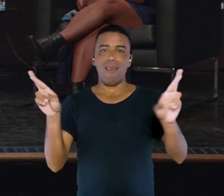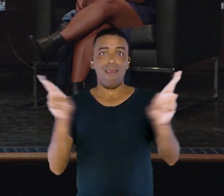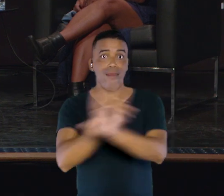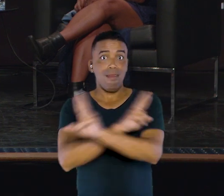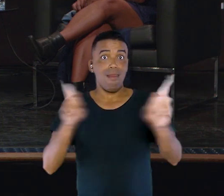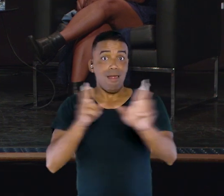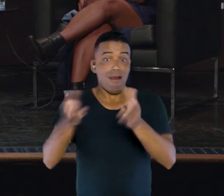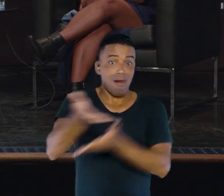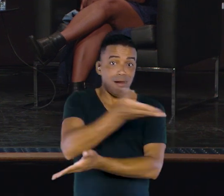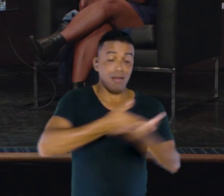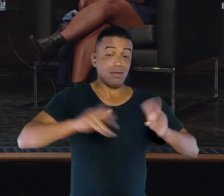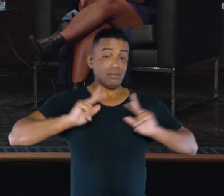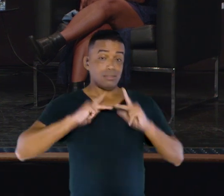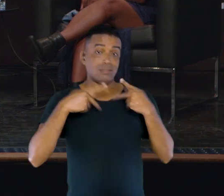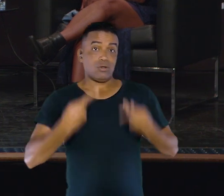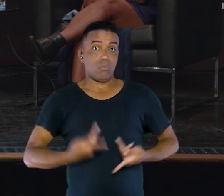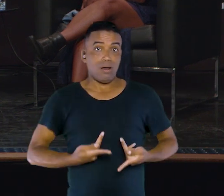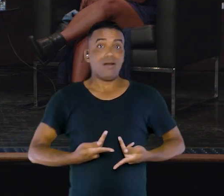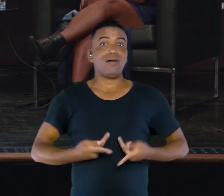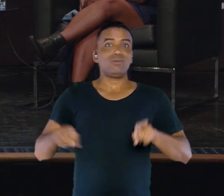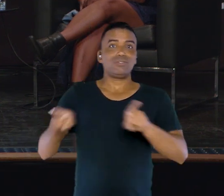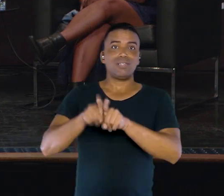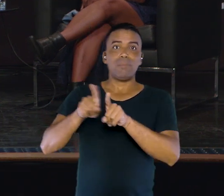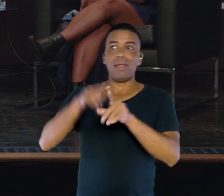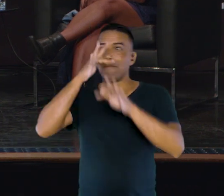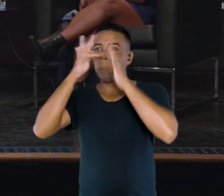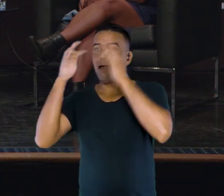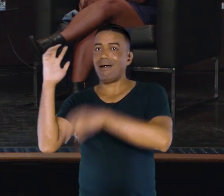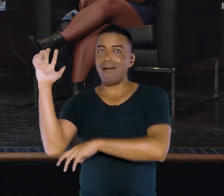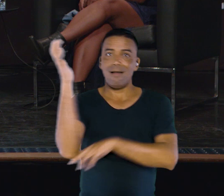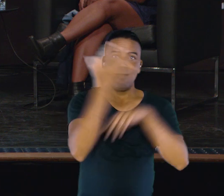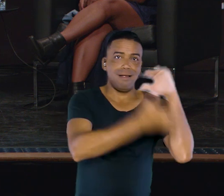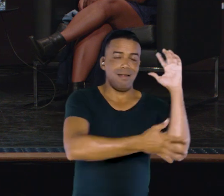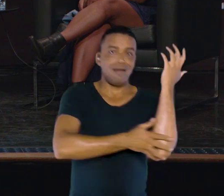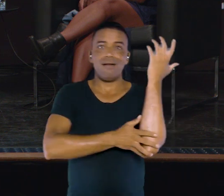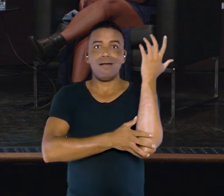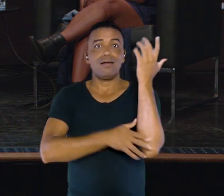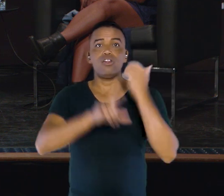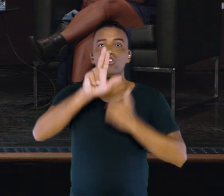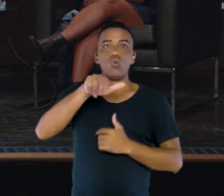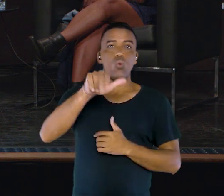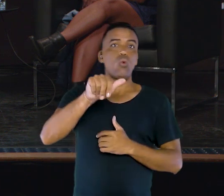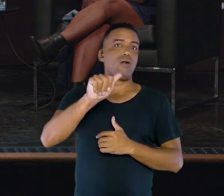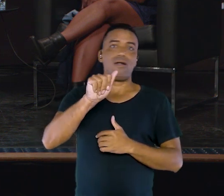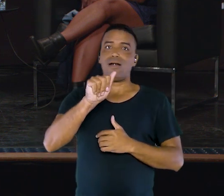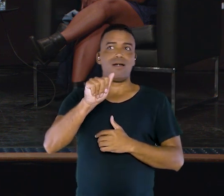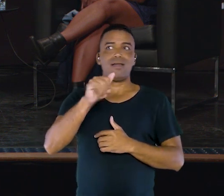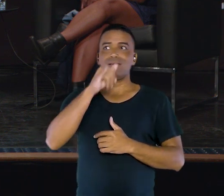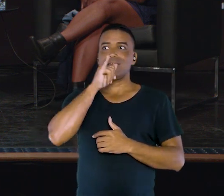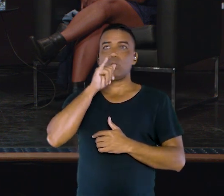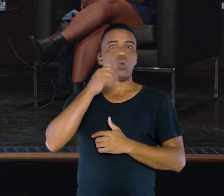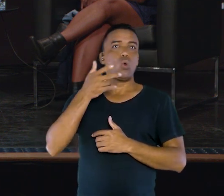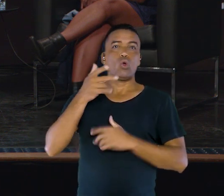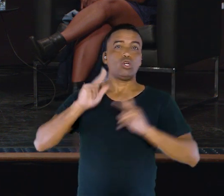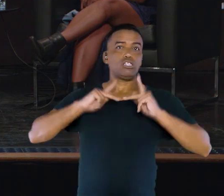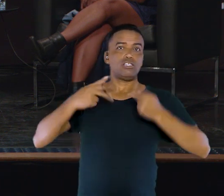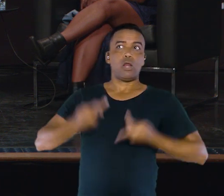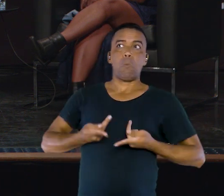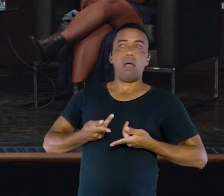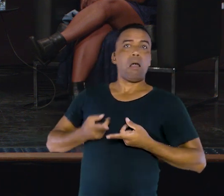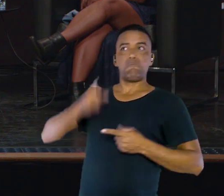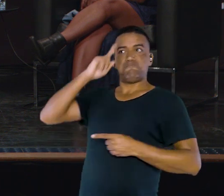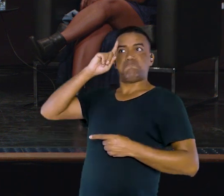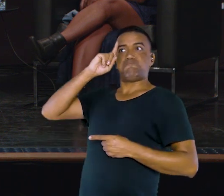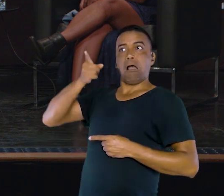dessa relação entre humanos e as castanhas, ela nunca foi completamente domesticada, né? E isso mostra que existe